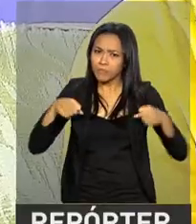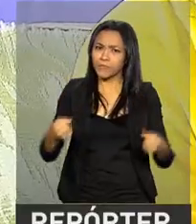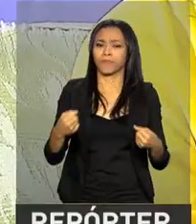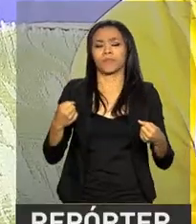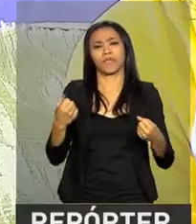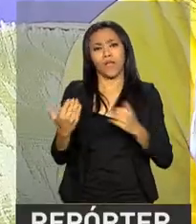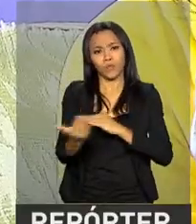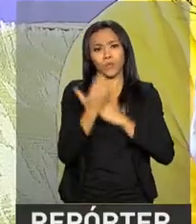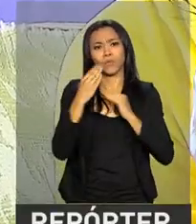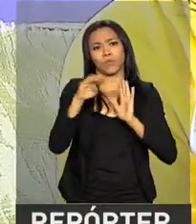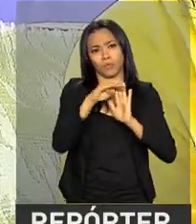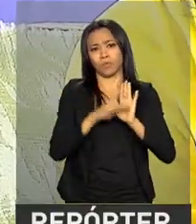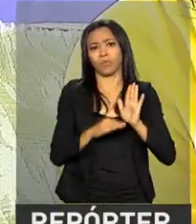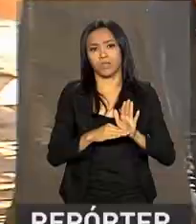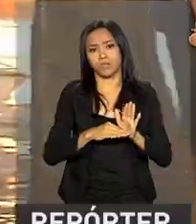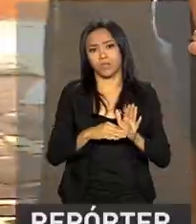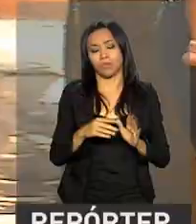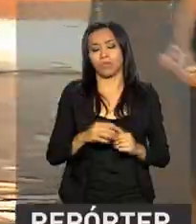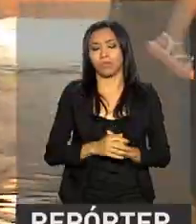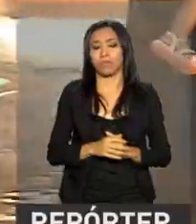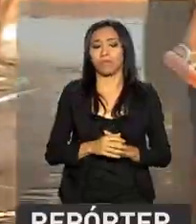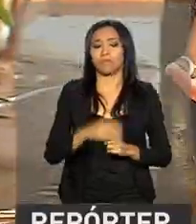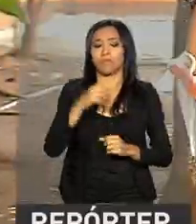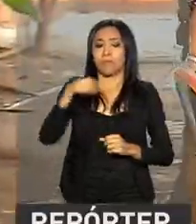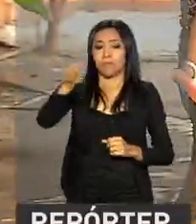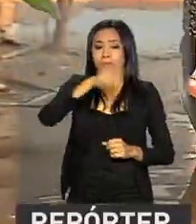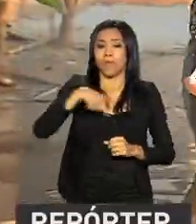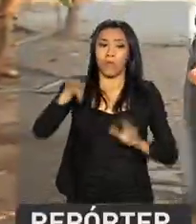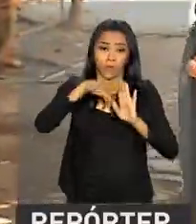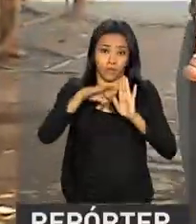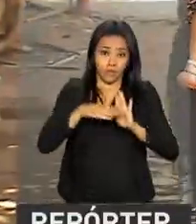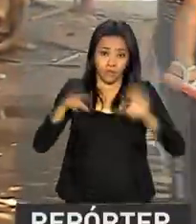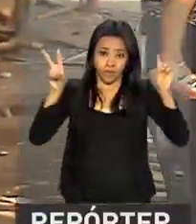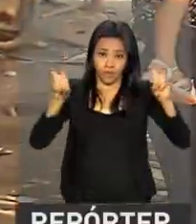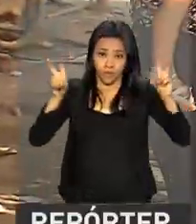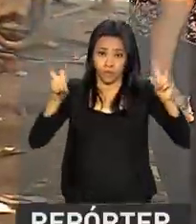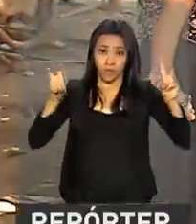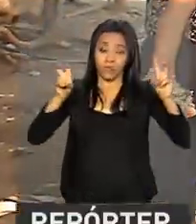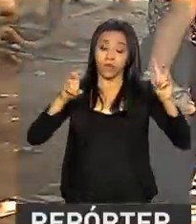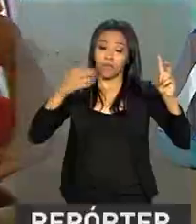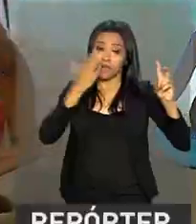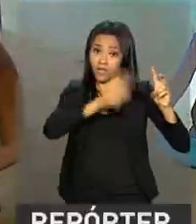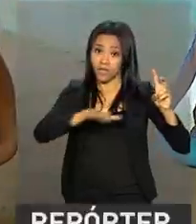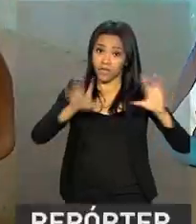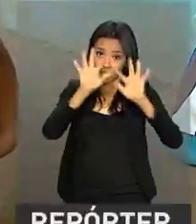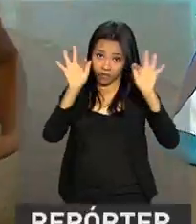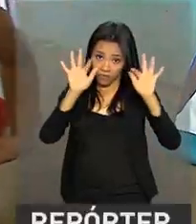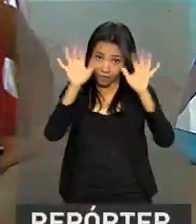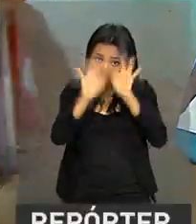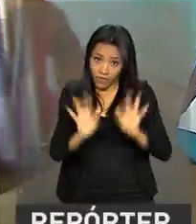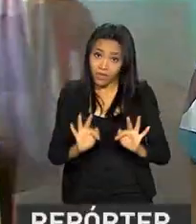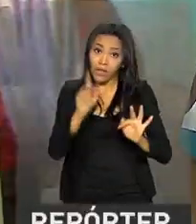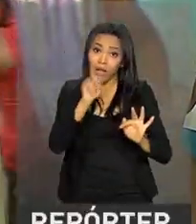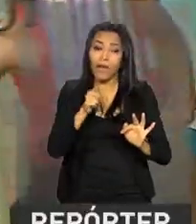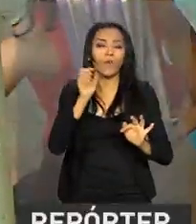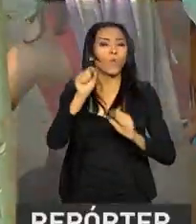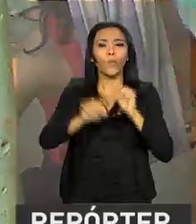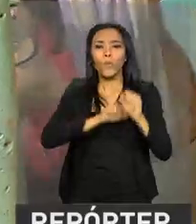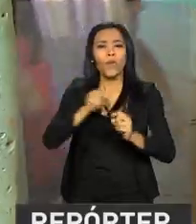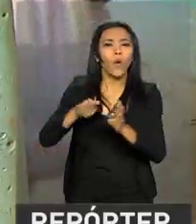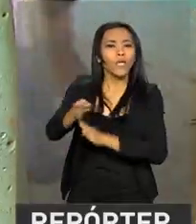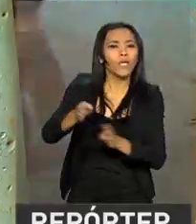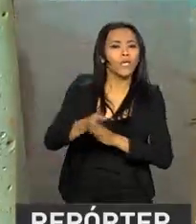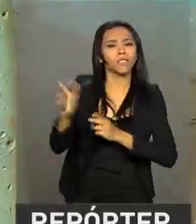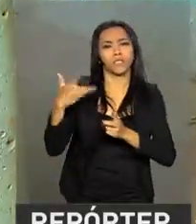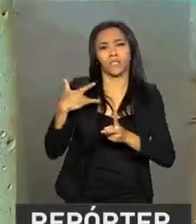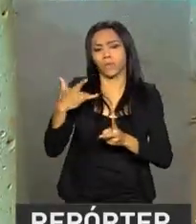as famílias que são beneficiadas. O Criança Feliz pode ser definido como um programa que dá orientações sobre